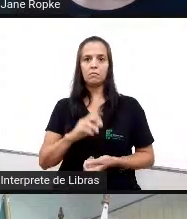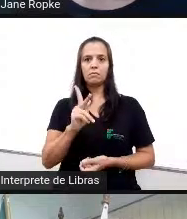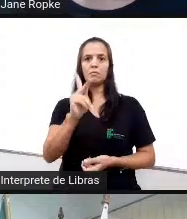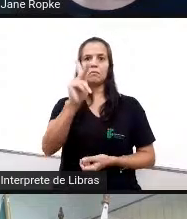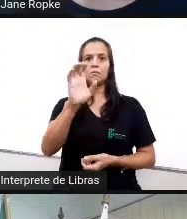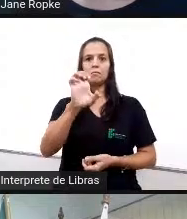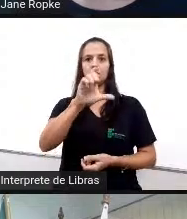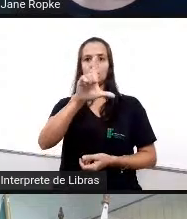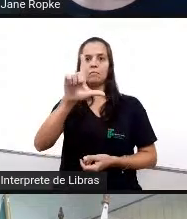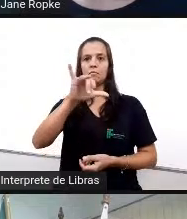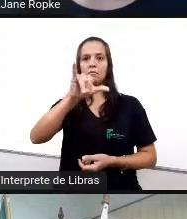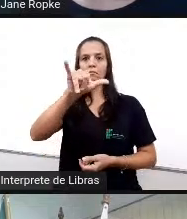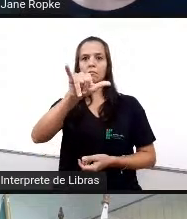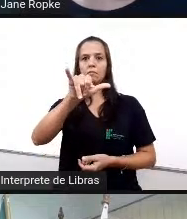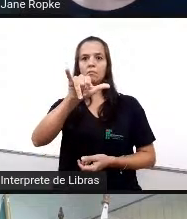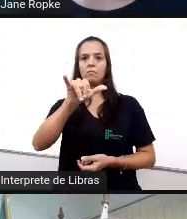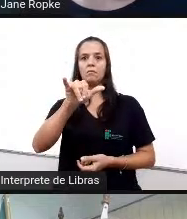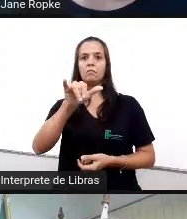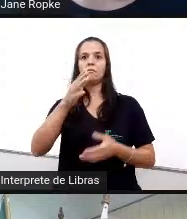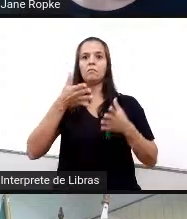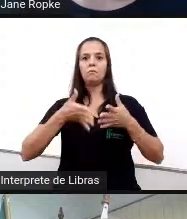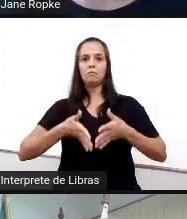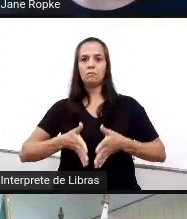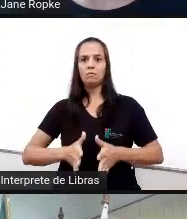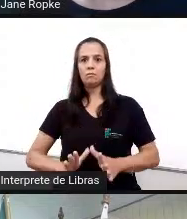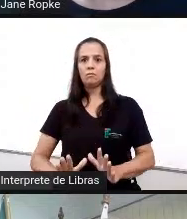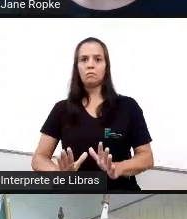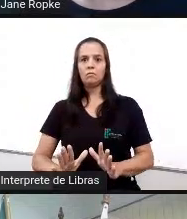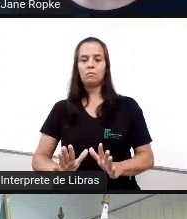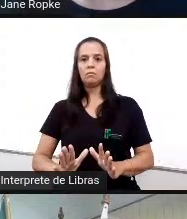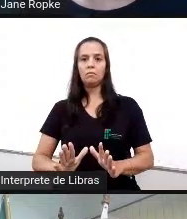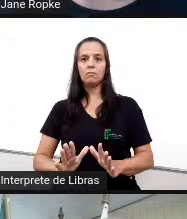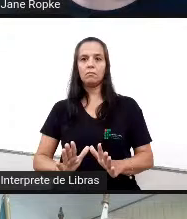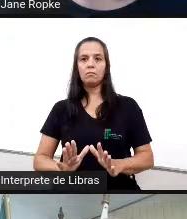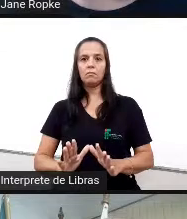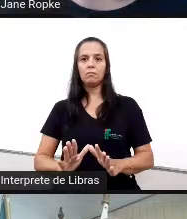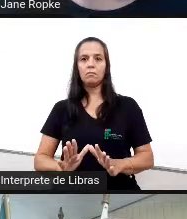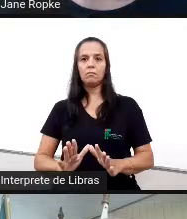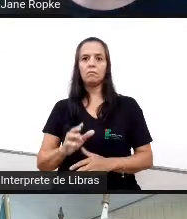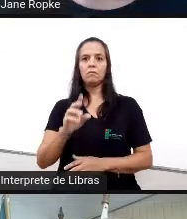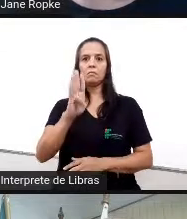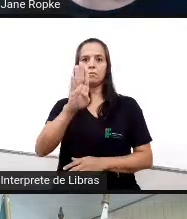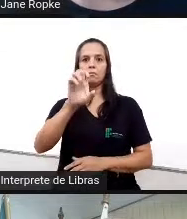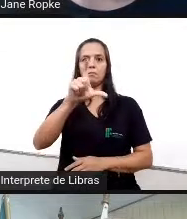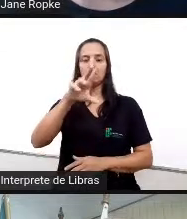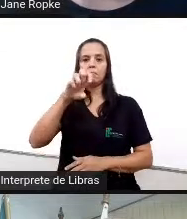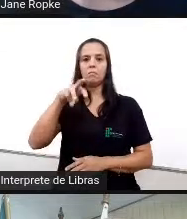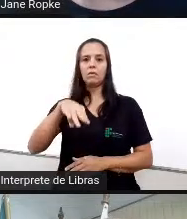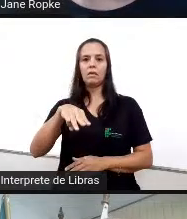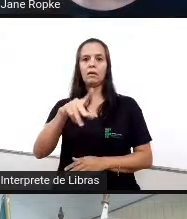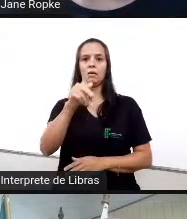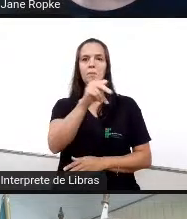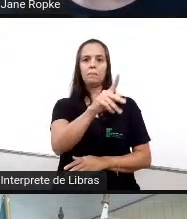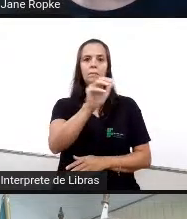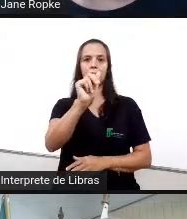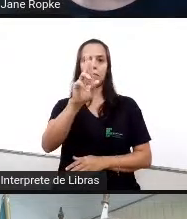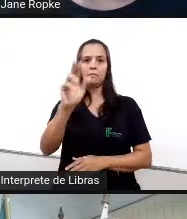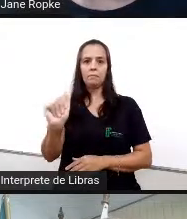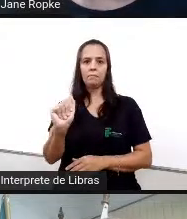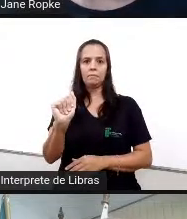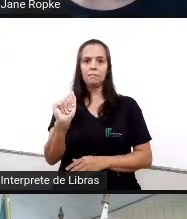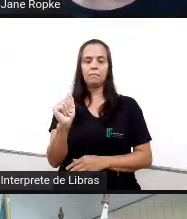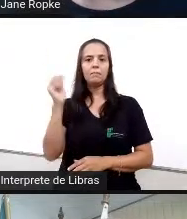Kelly Cristine Gomes Matos, natural de Belém, do Pará.